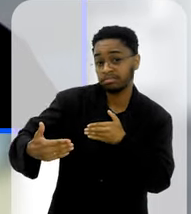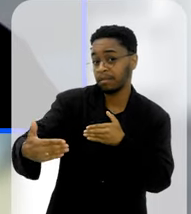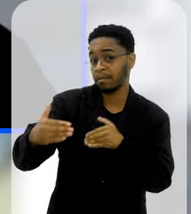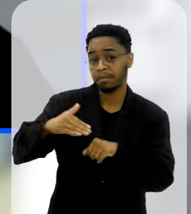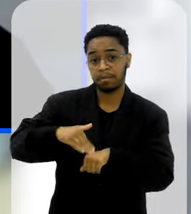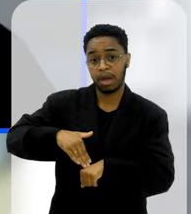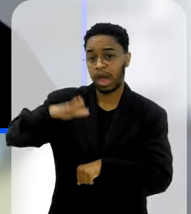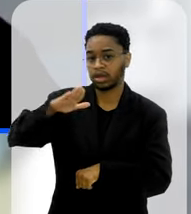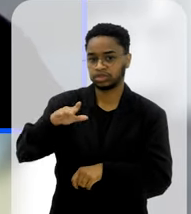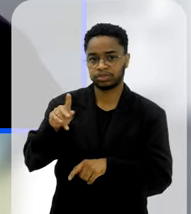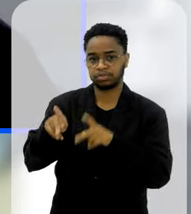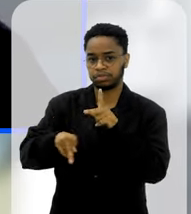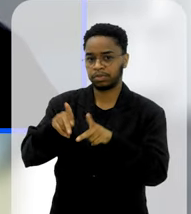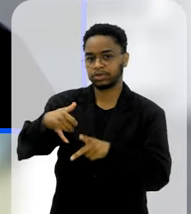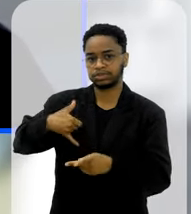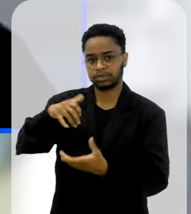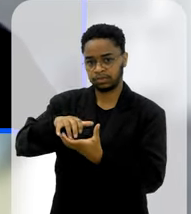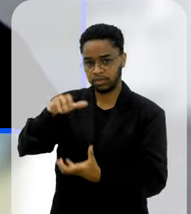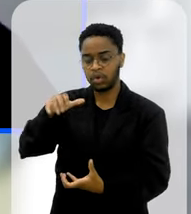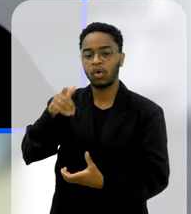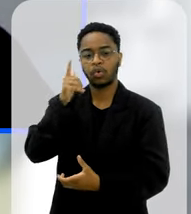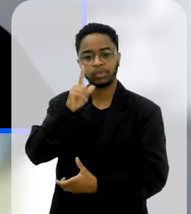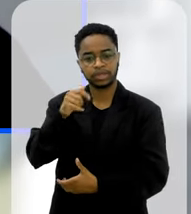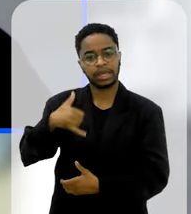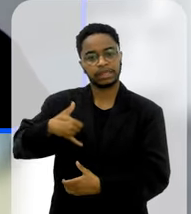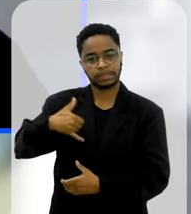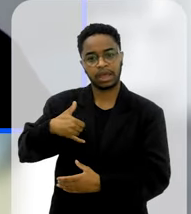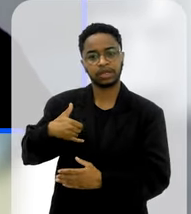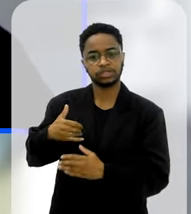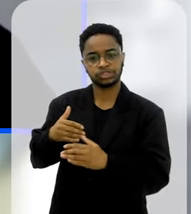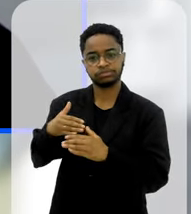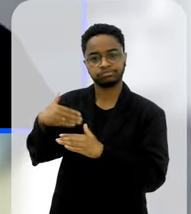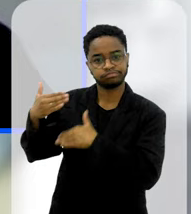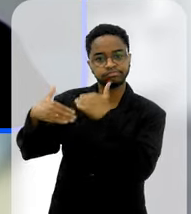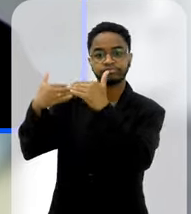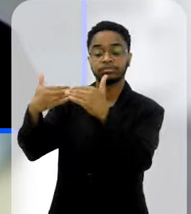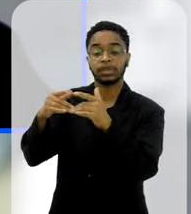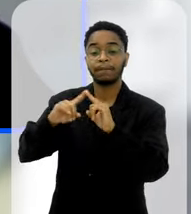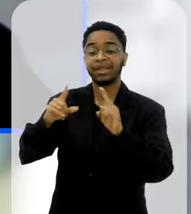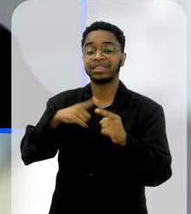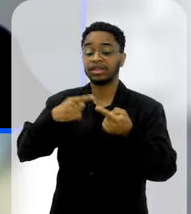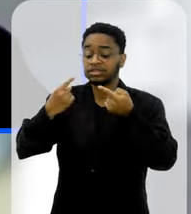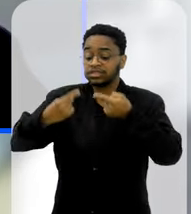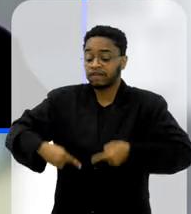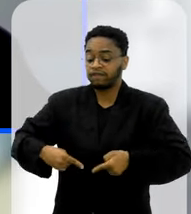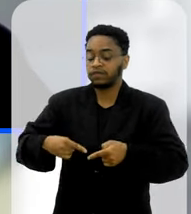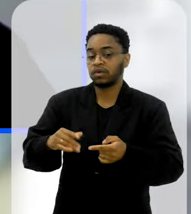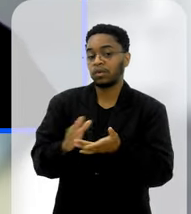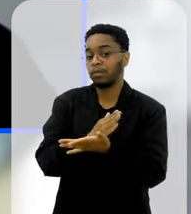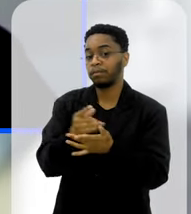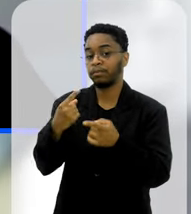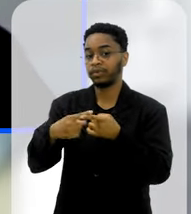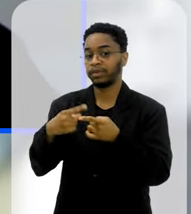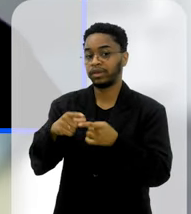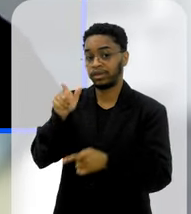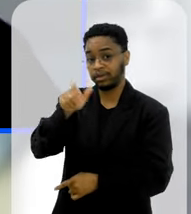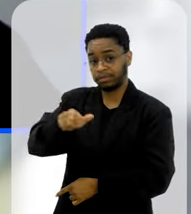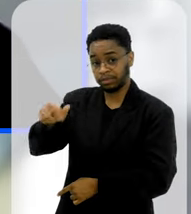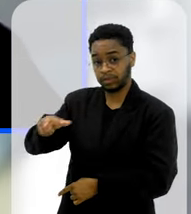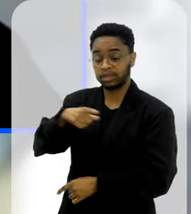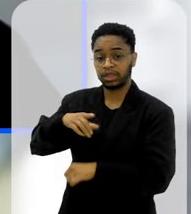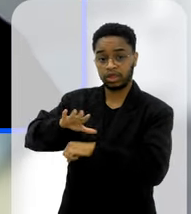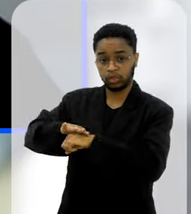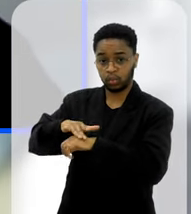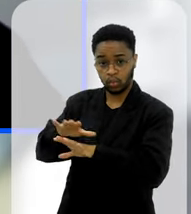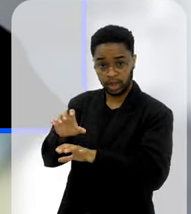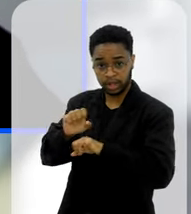de vida da população idosa. E isso nos traz, né, alguns desafios. Porque o idoso, normalmente,